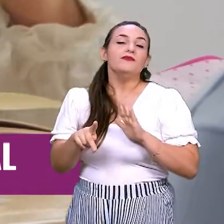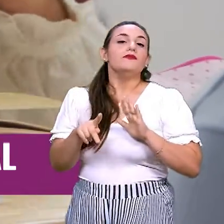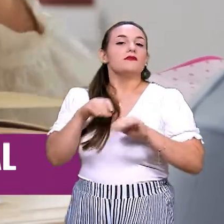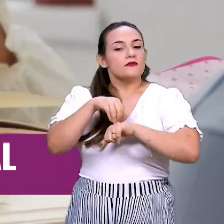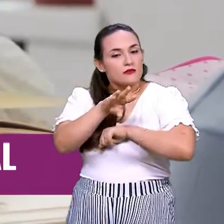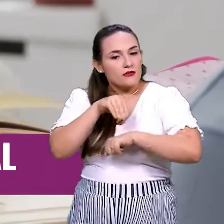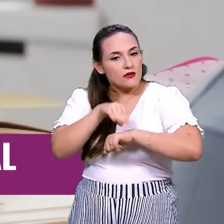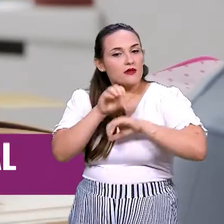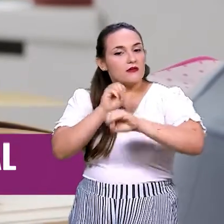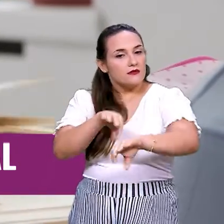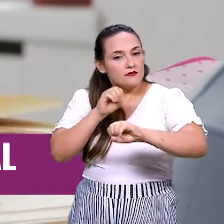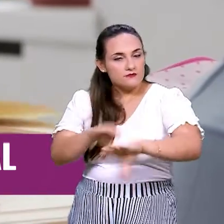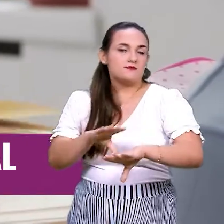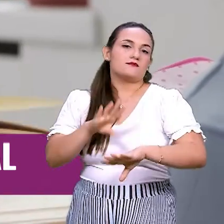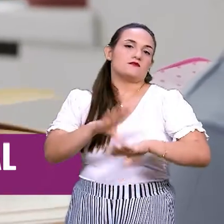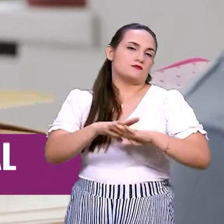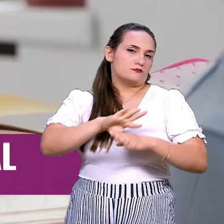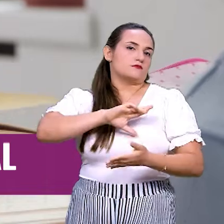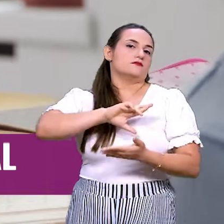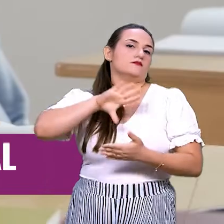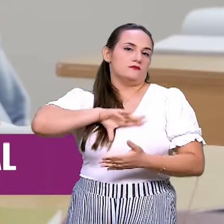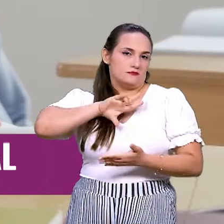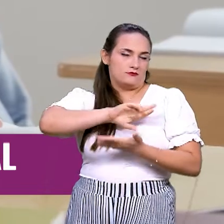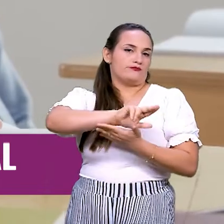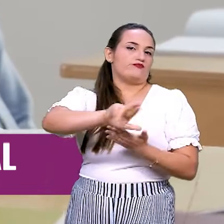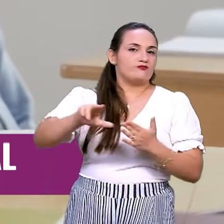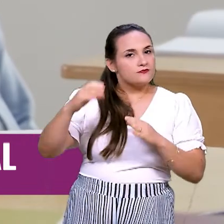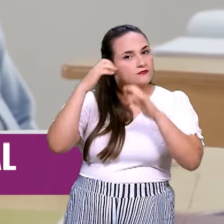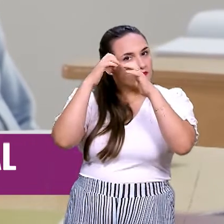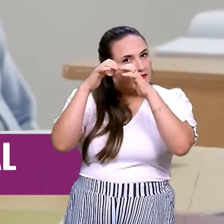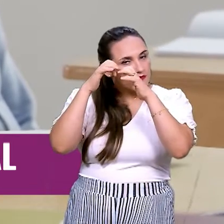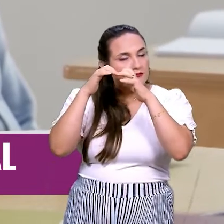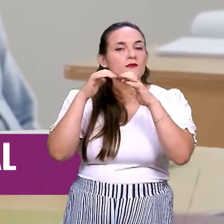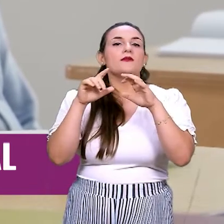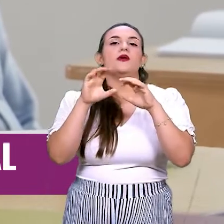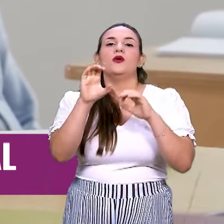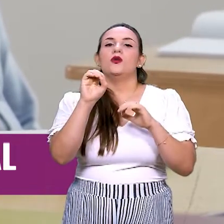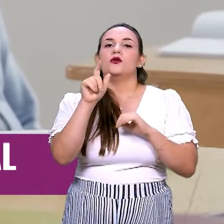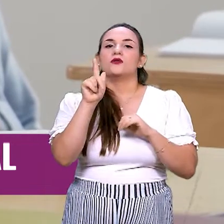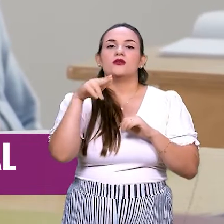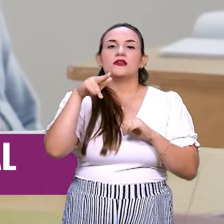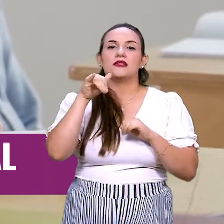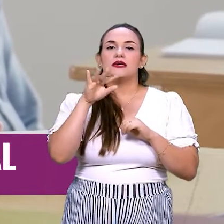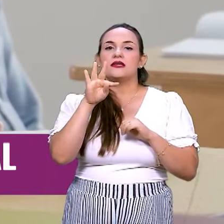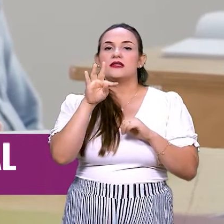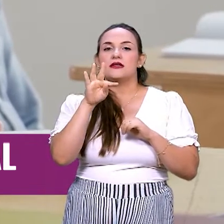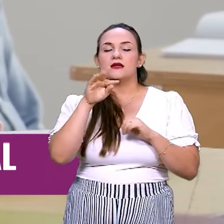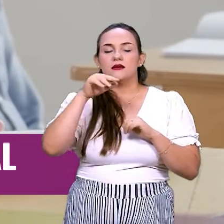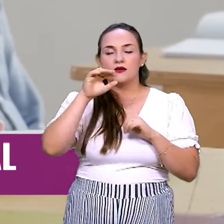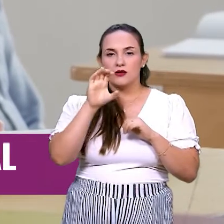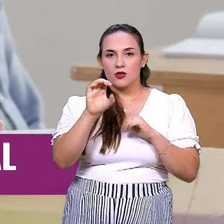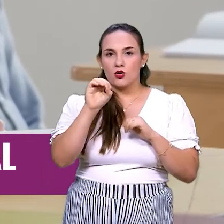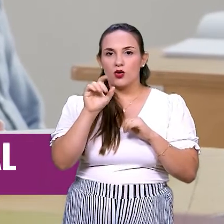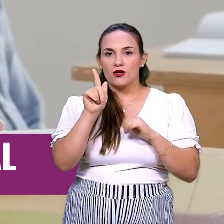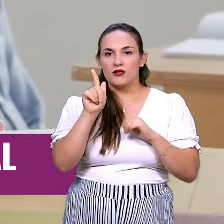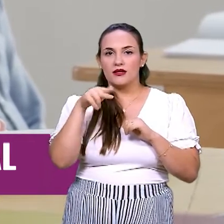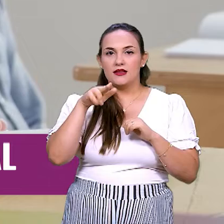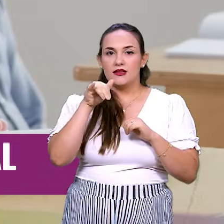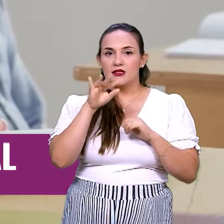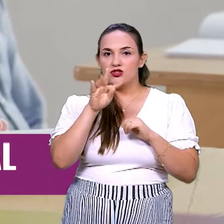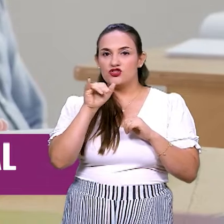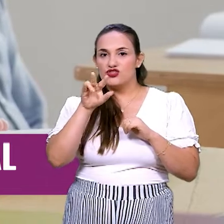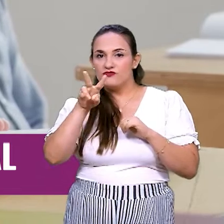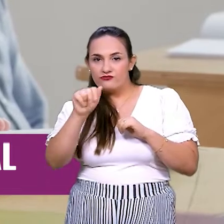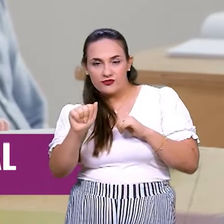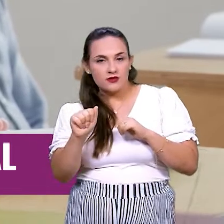as questões cognitivas, que são muito importantes, mas agora tem também essa função de aprender a lidar com as emoções, aprender a lidar